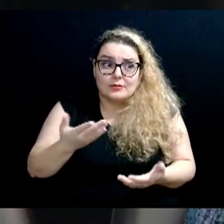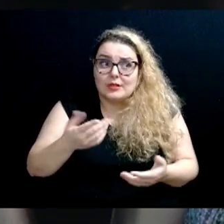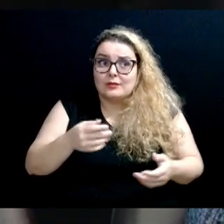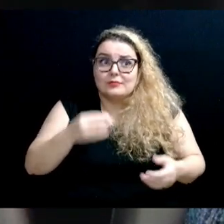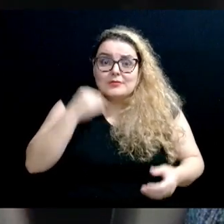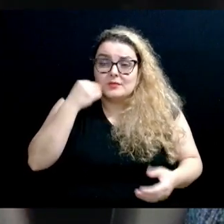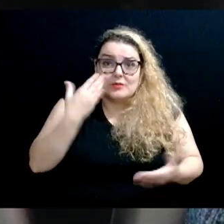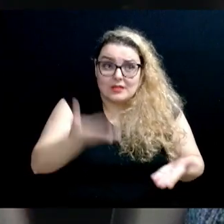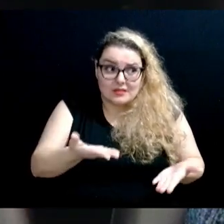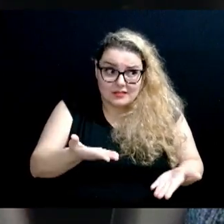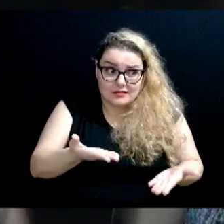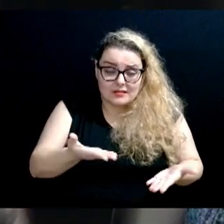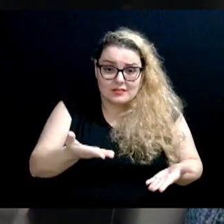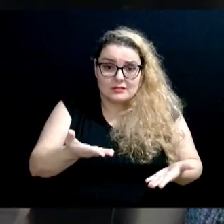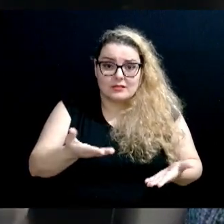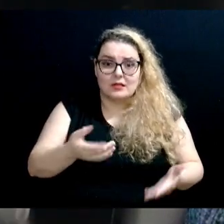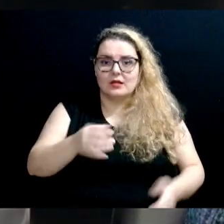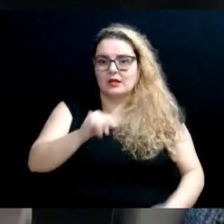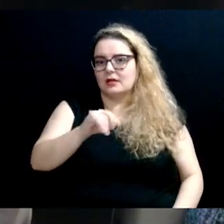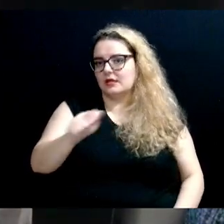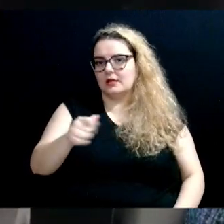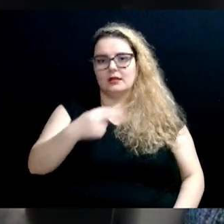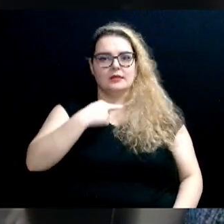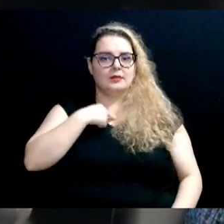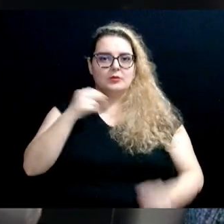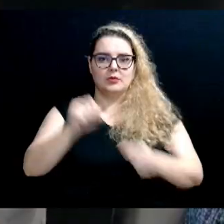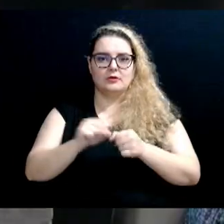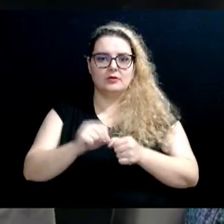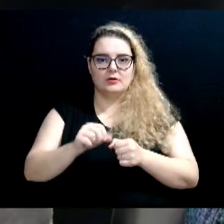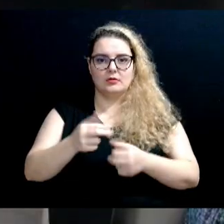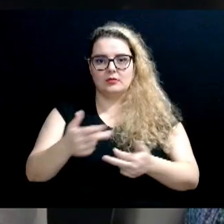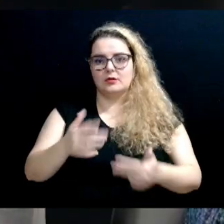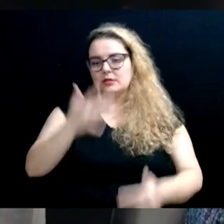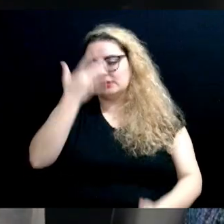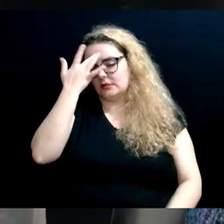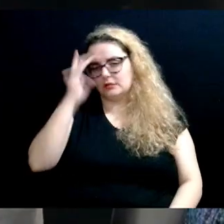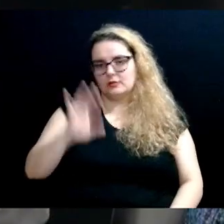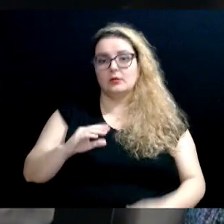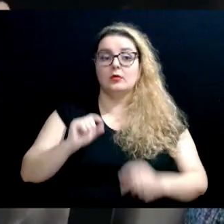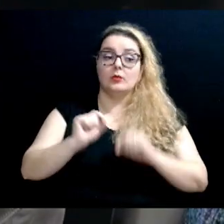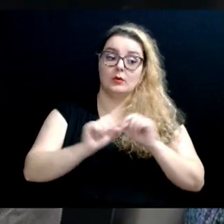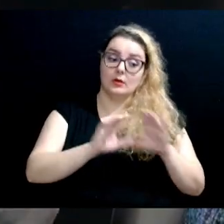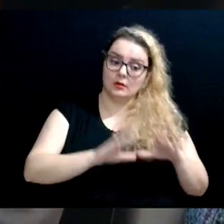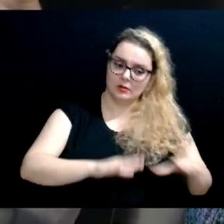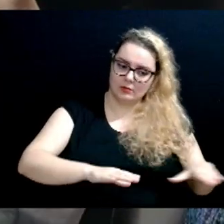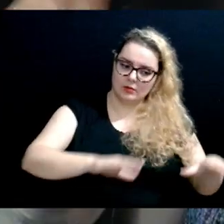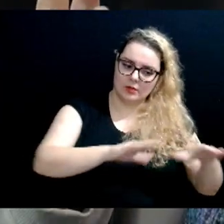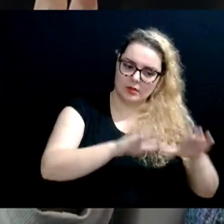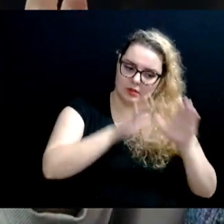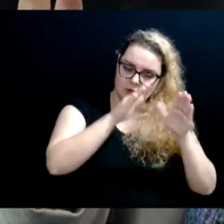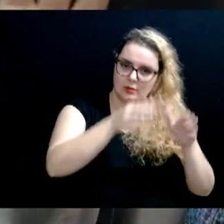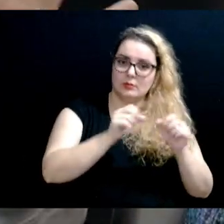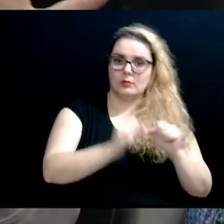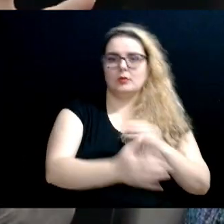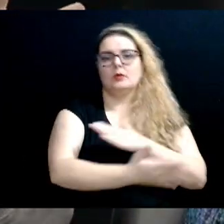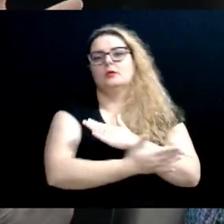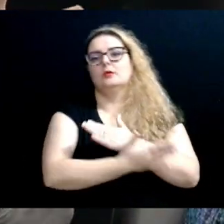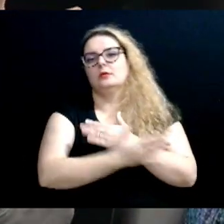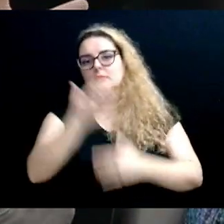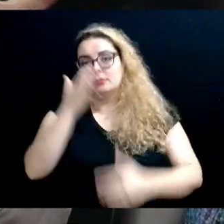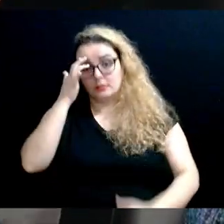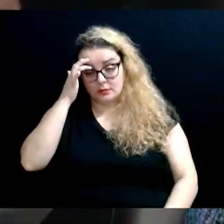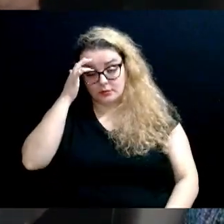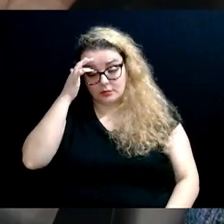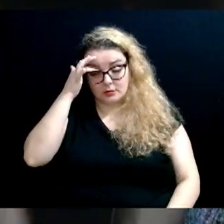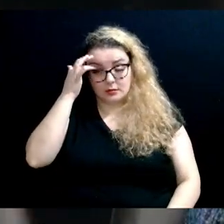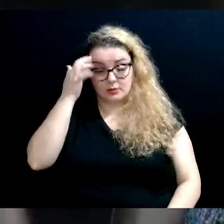sabe. Exato. Agora, o que mesmo na zona de obsessão, a IA pode te ajudar muito? Lembra que eu falei da visão nexialista?